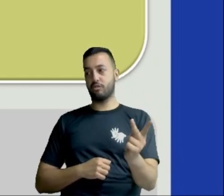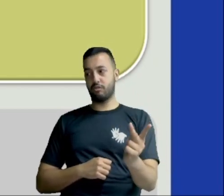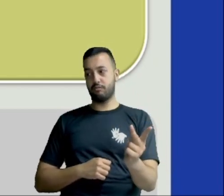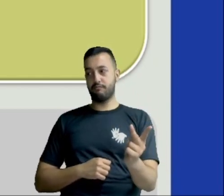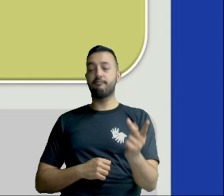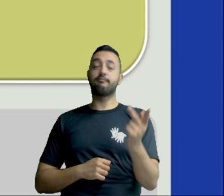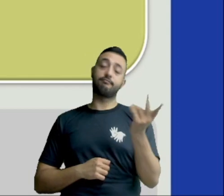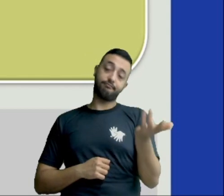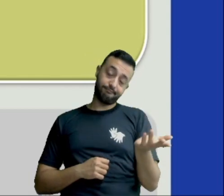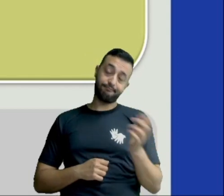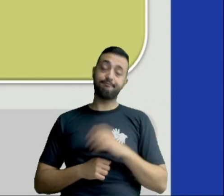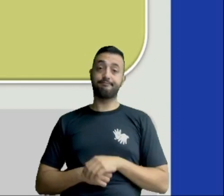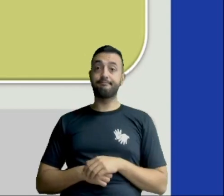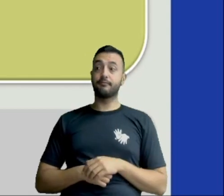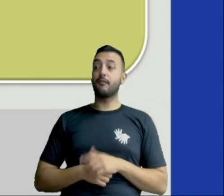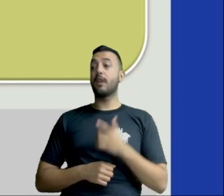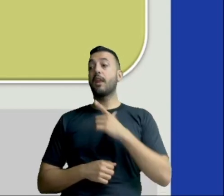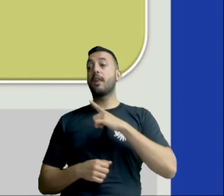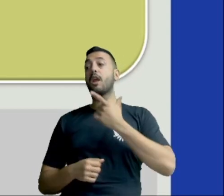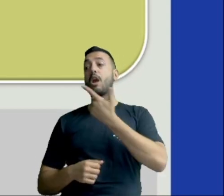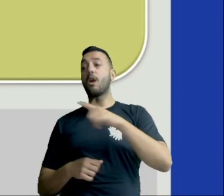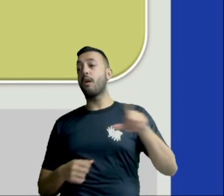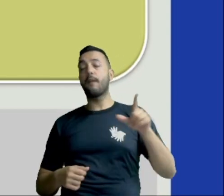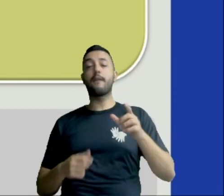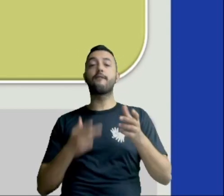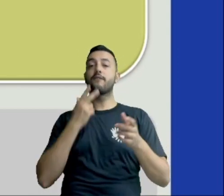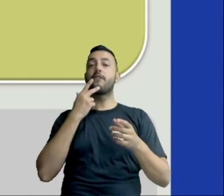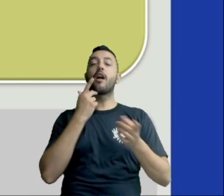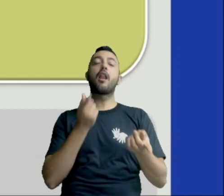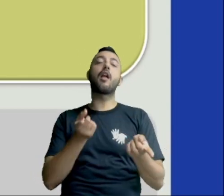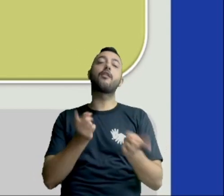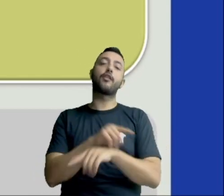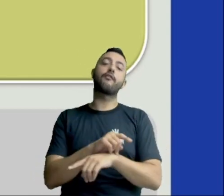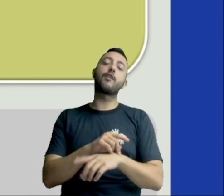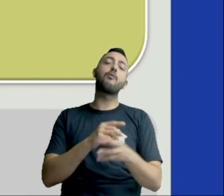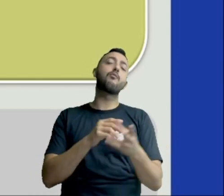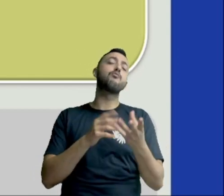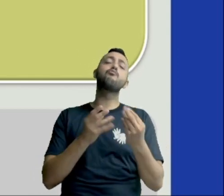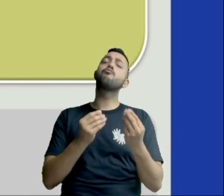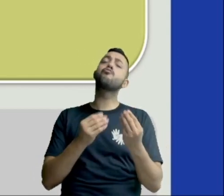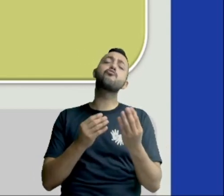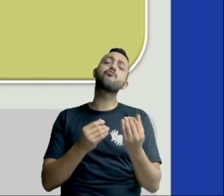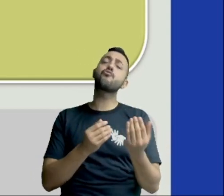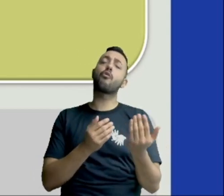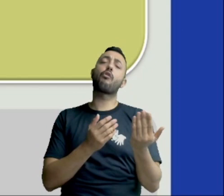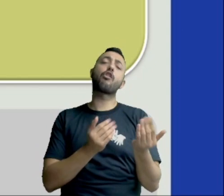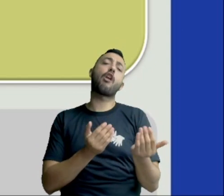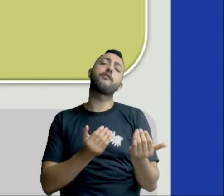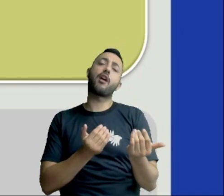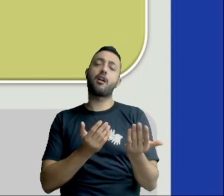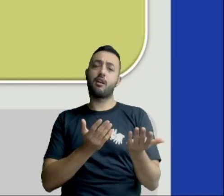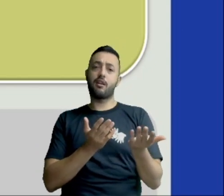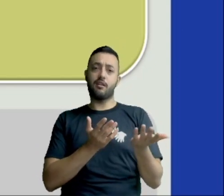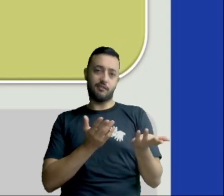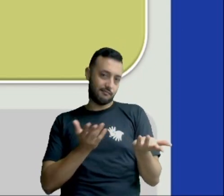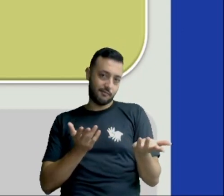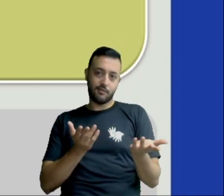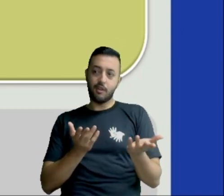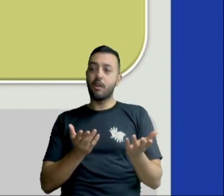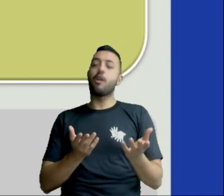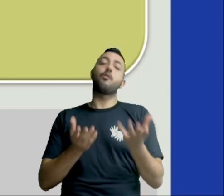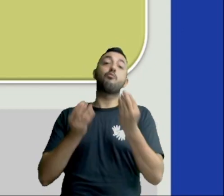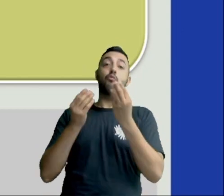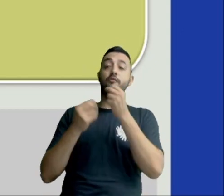sorry. Depois nós temos, eu quero dizer o contrário, que ela é muito nova. Então, muito velho, really old. E